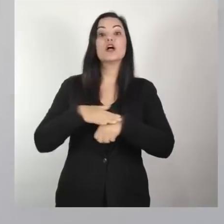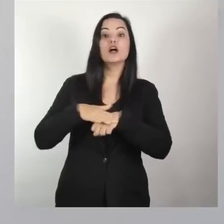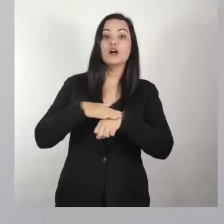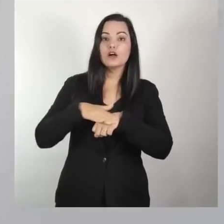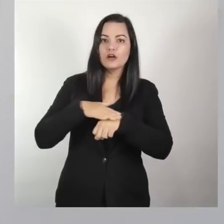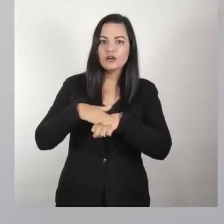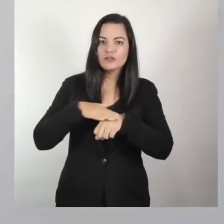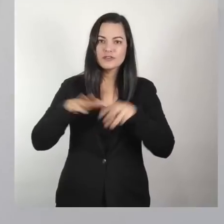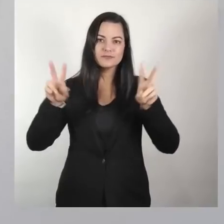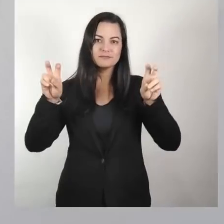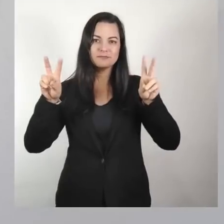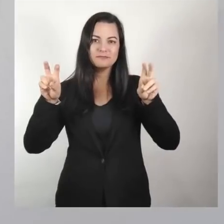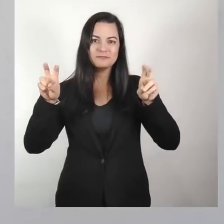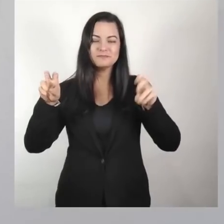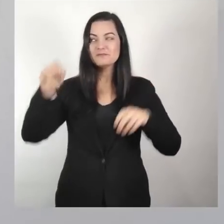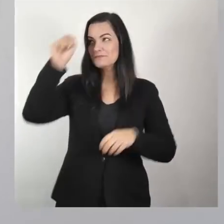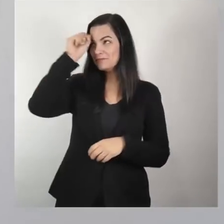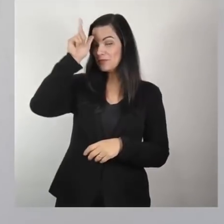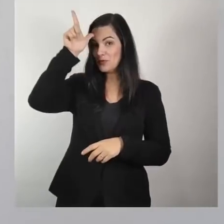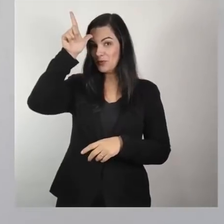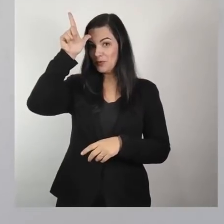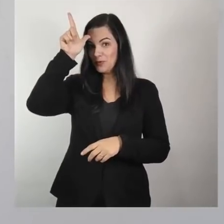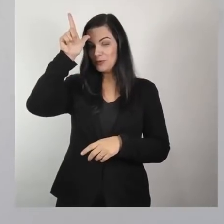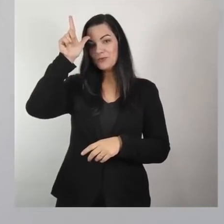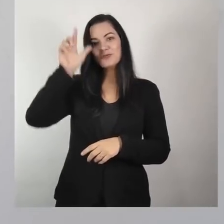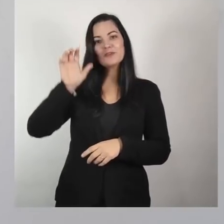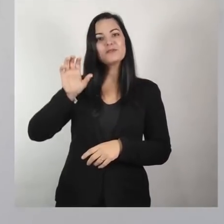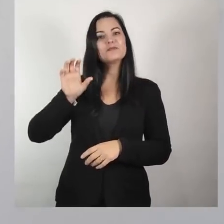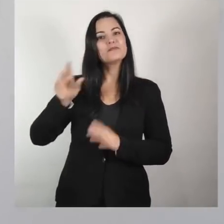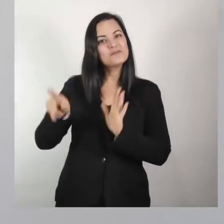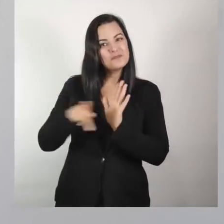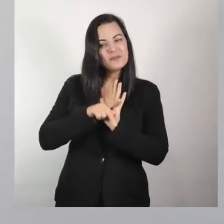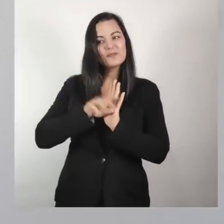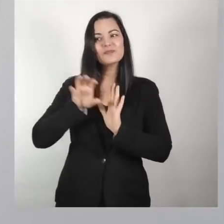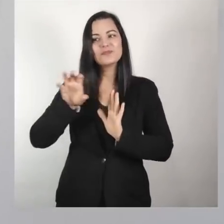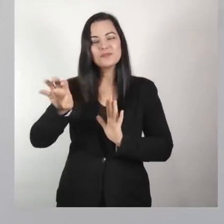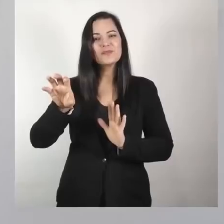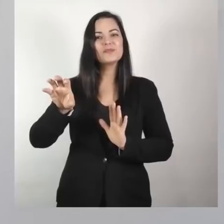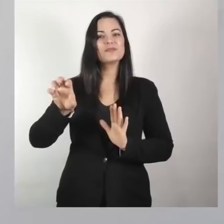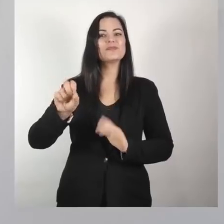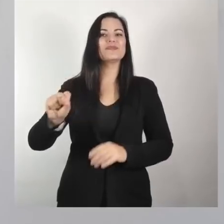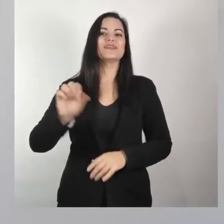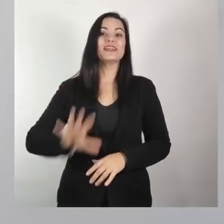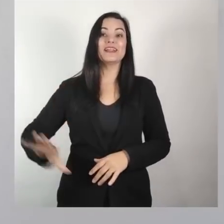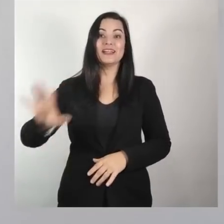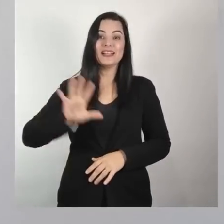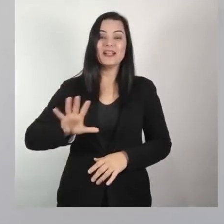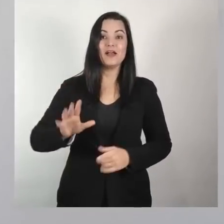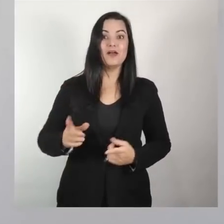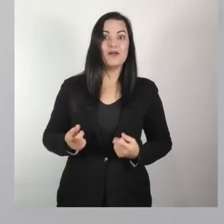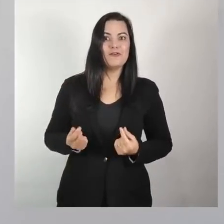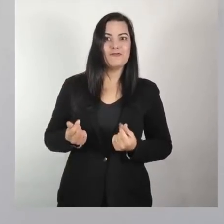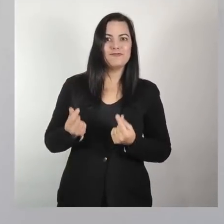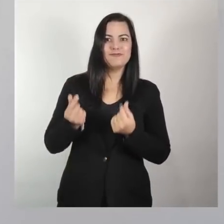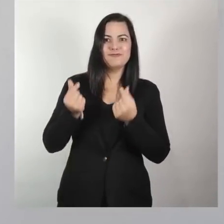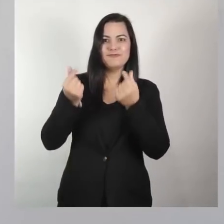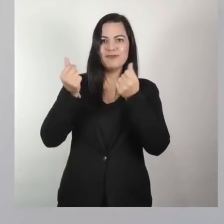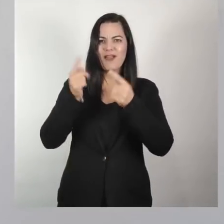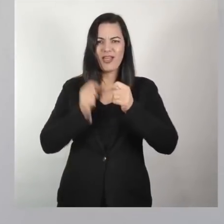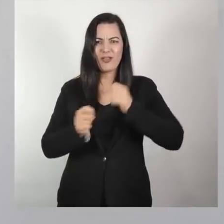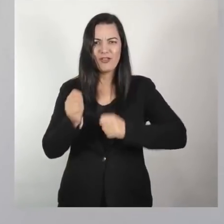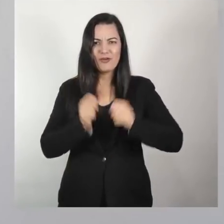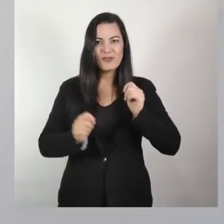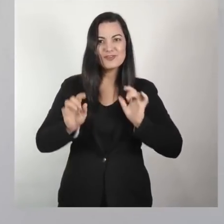sobre a cultura da região Sudeste, que não é só rica sob o ponto de vista econômico. Nós temos